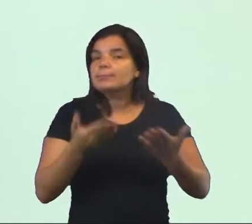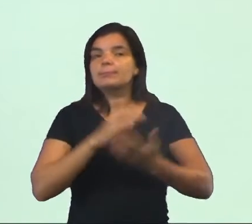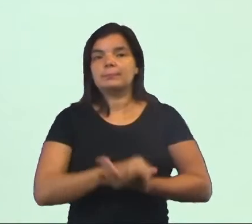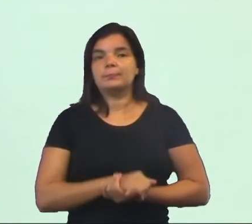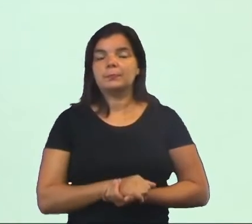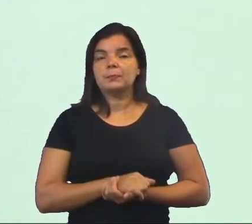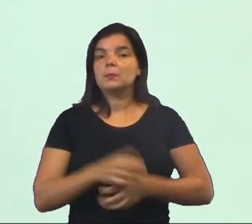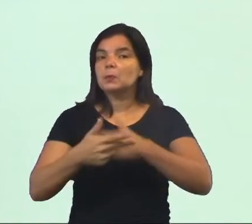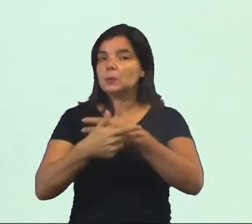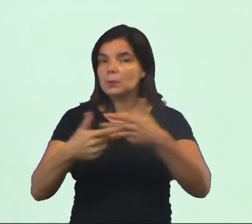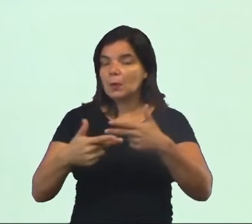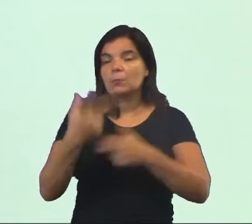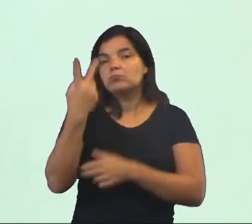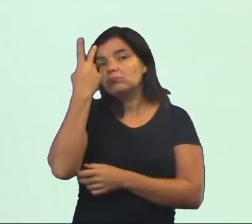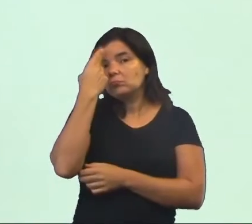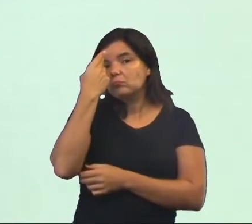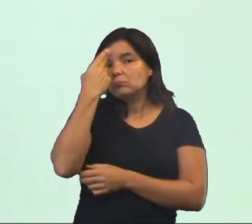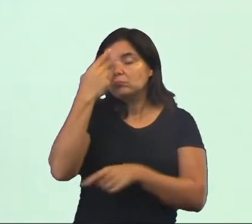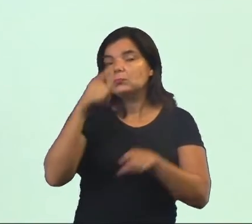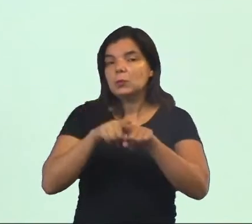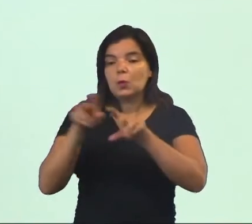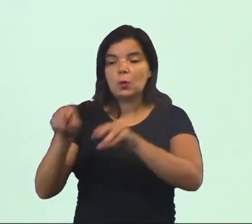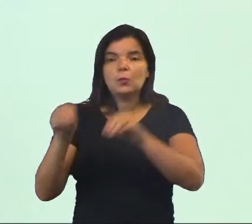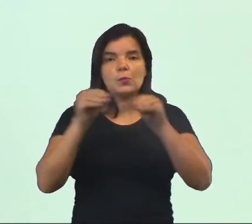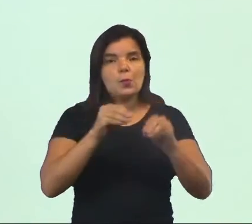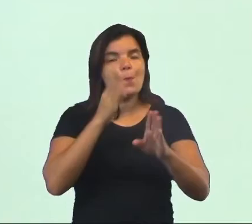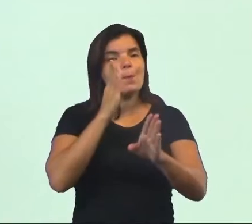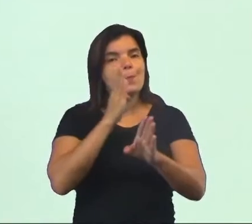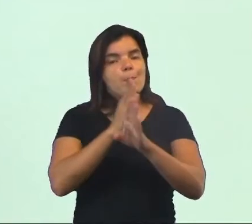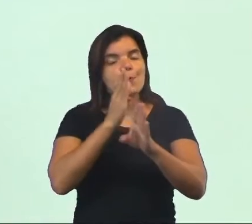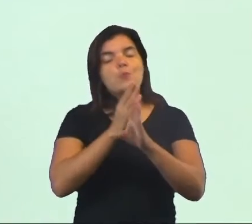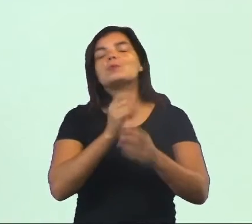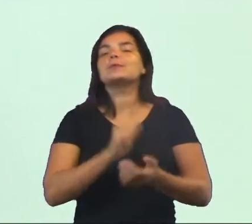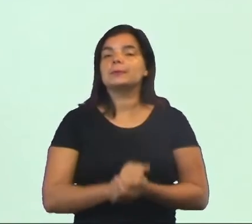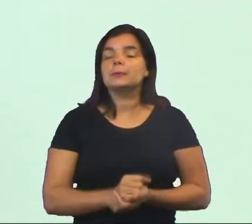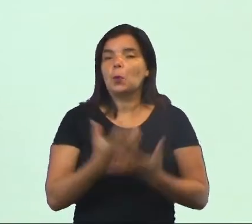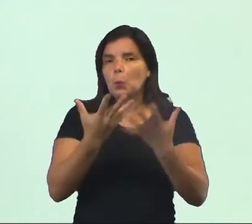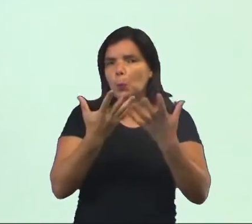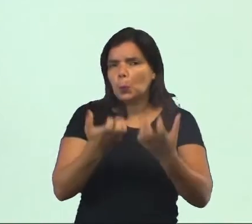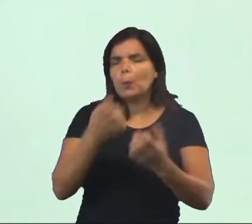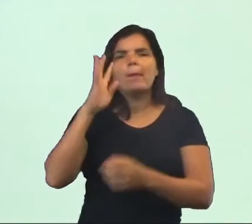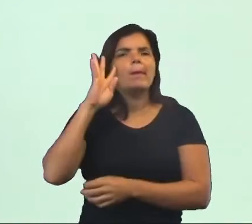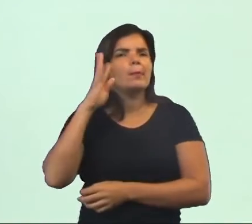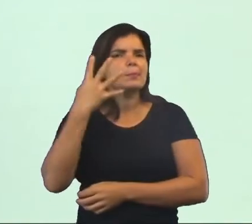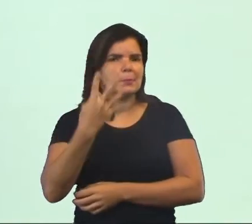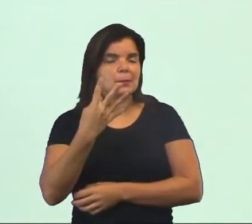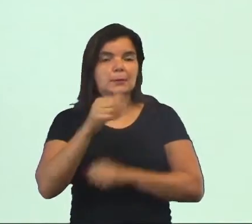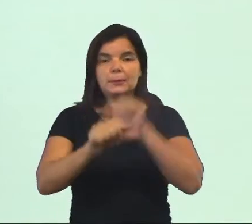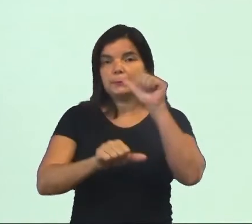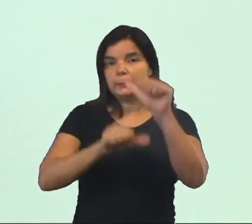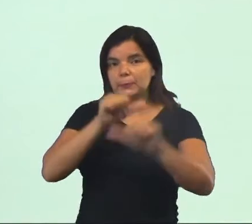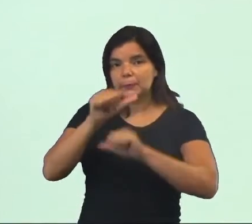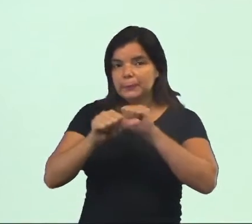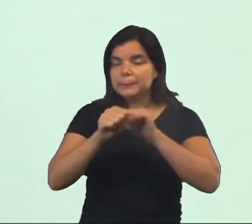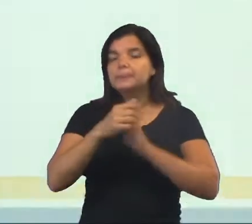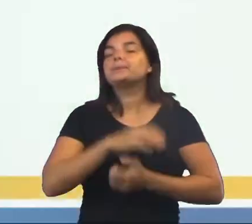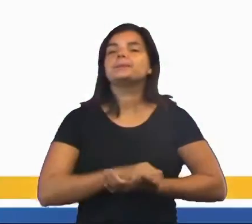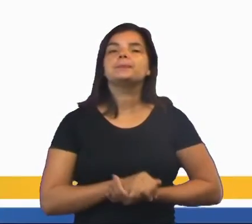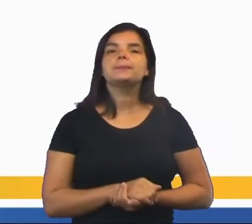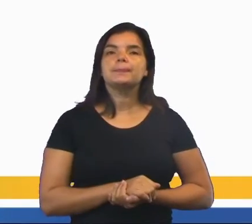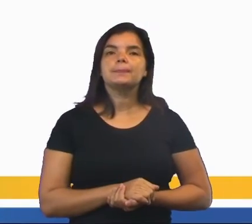um fator natural, né? Essa saída foi por conta de um fator natural, uma grande seca, eles decidiram se mudar.